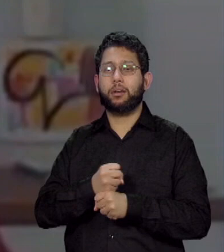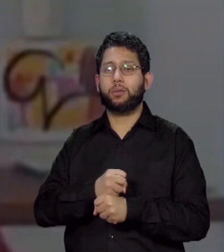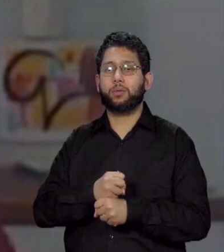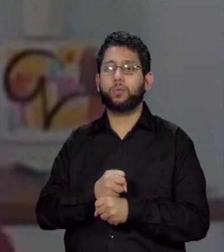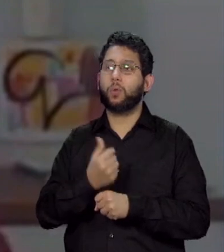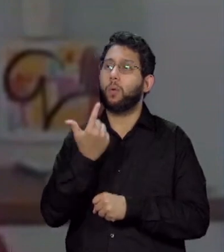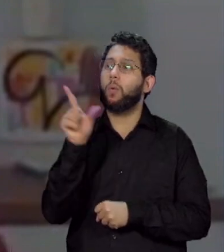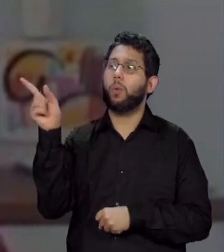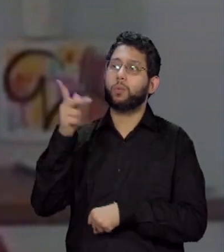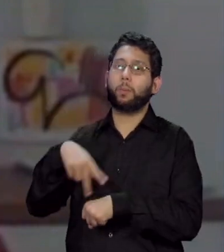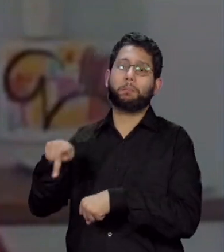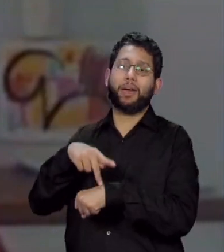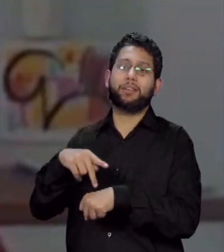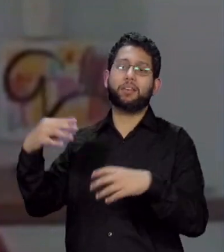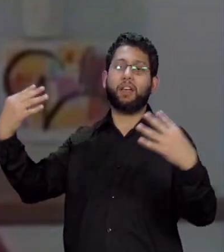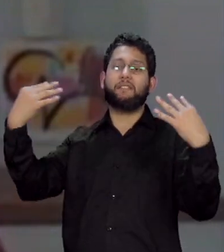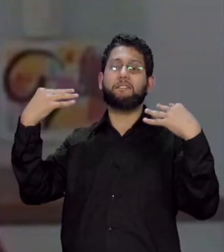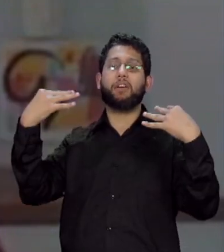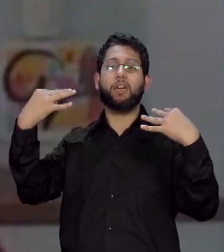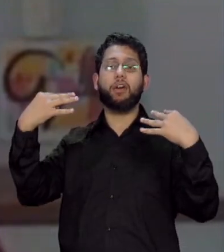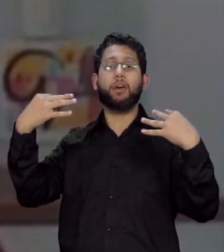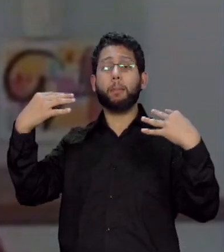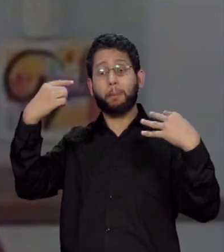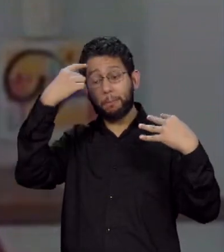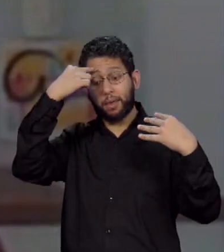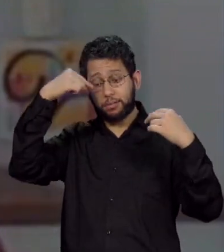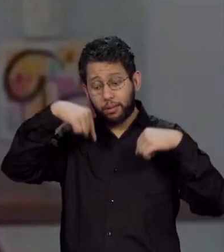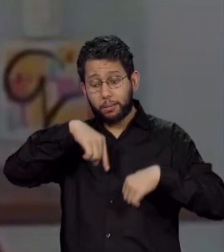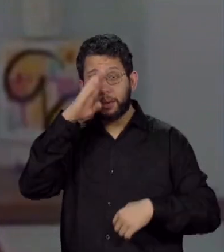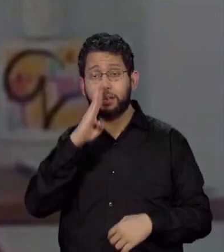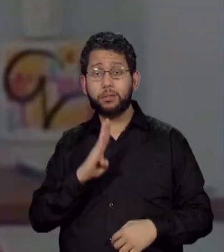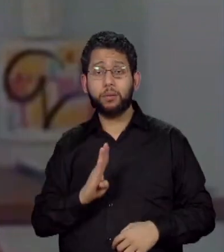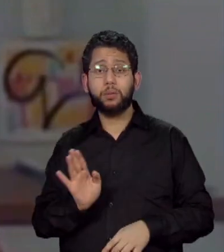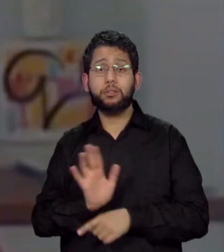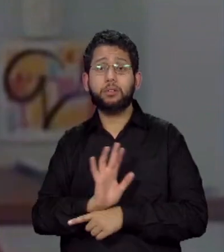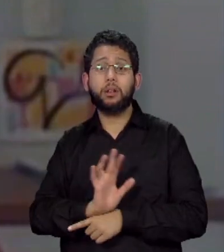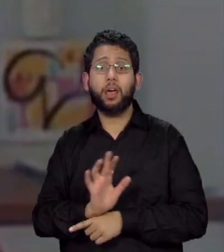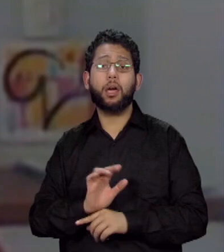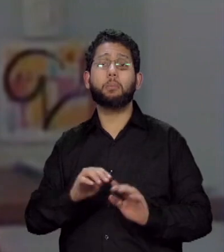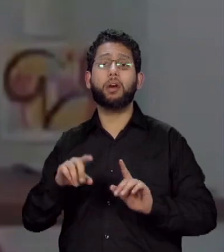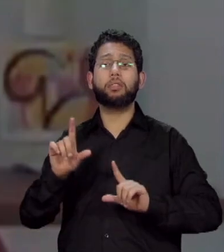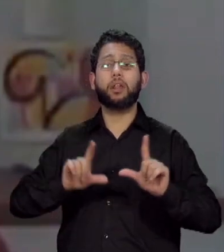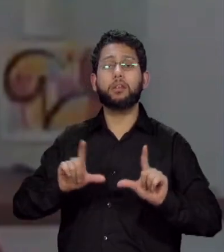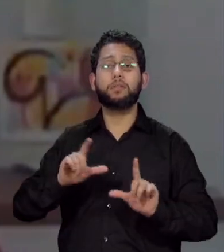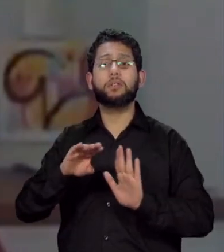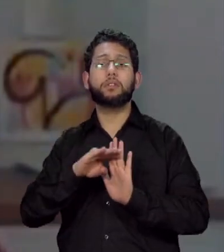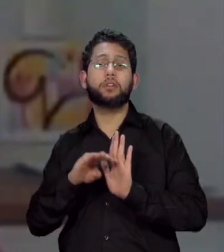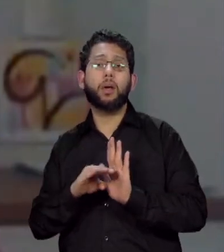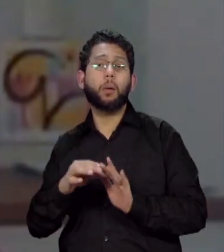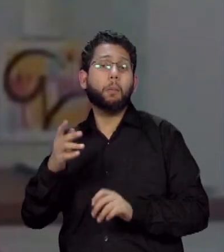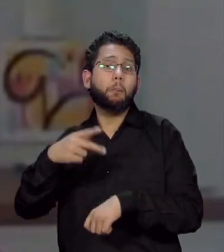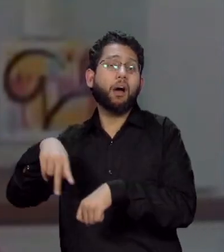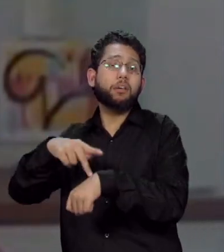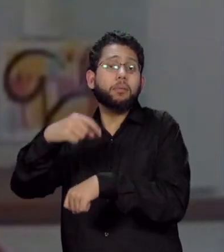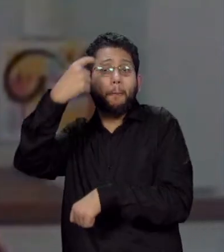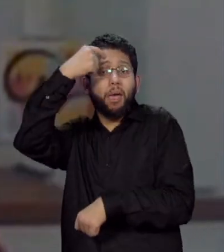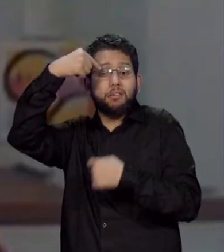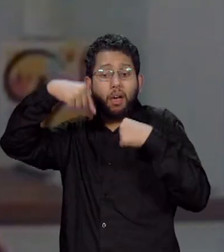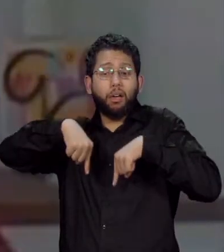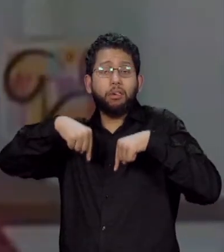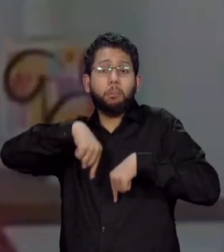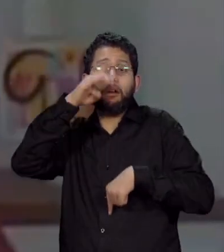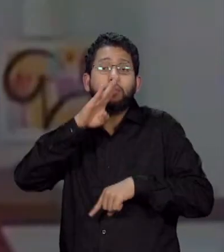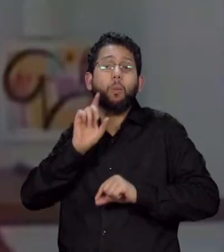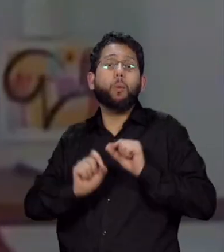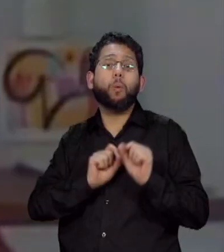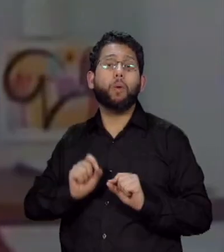outros países nos viam através do cinema e dos programas televisivos que chegavam nesses países, né?